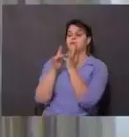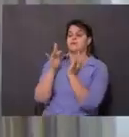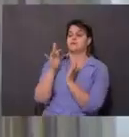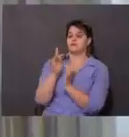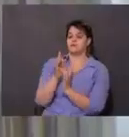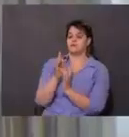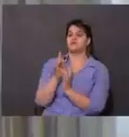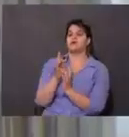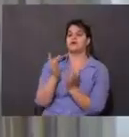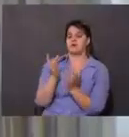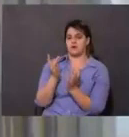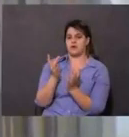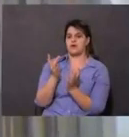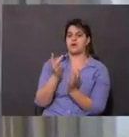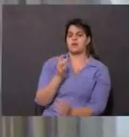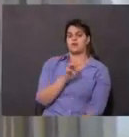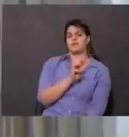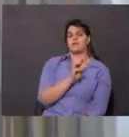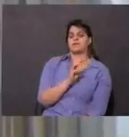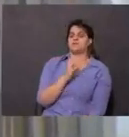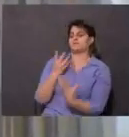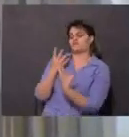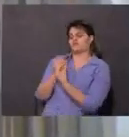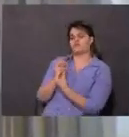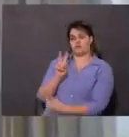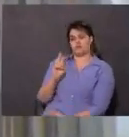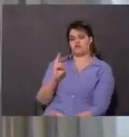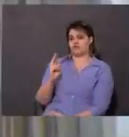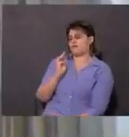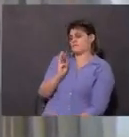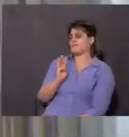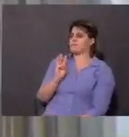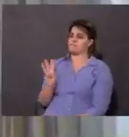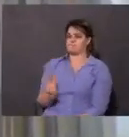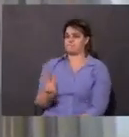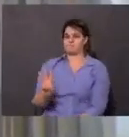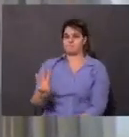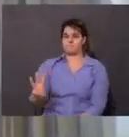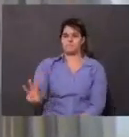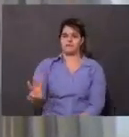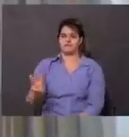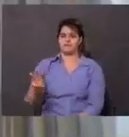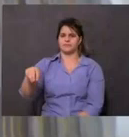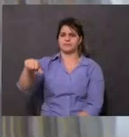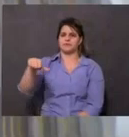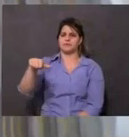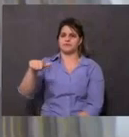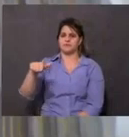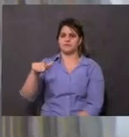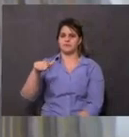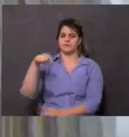Jesus desceu então com eles para Nazaré e era-lhes